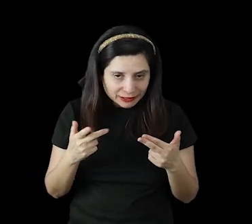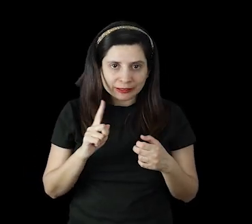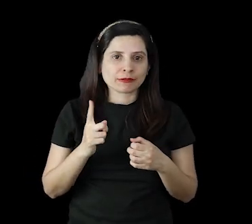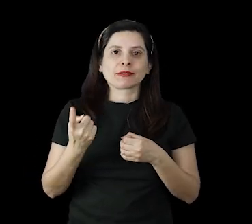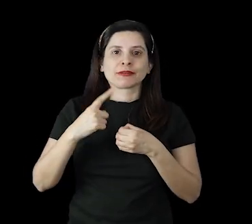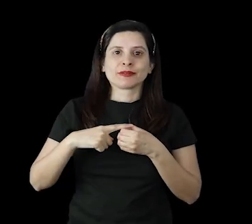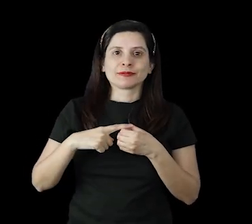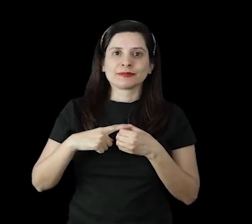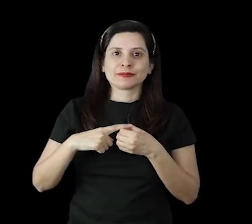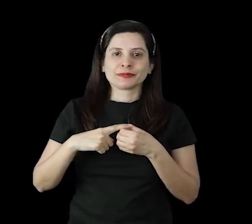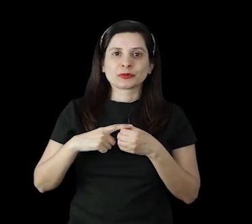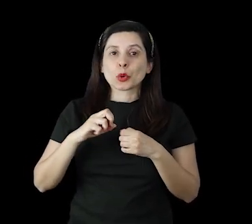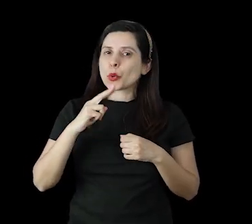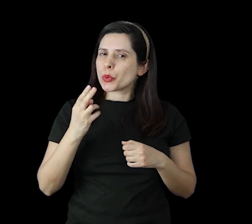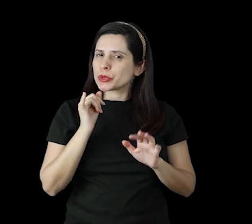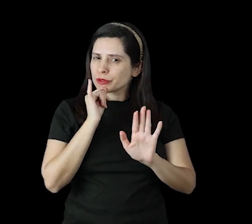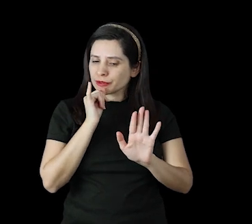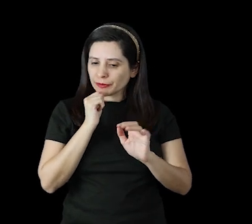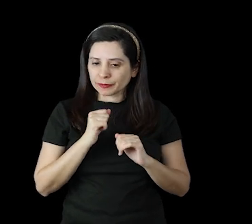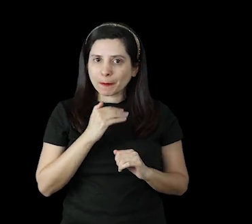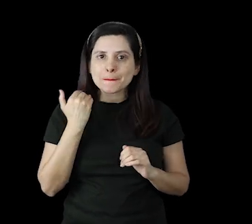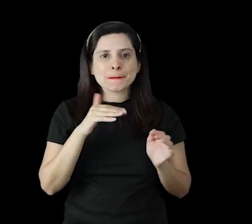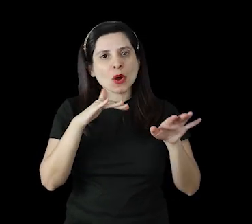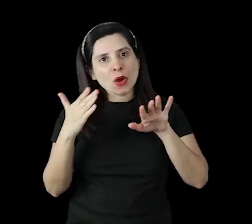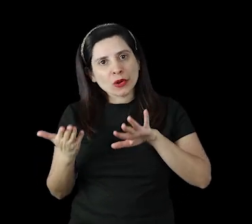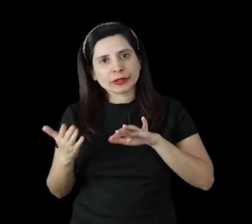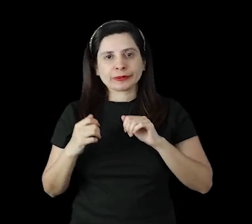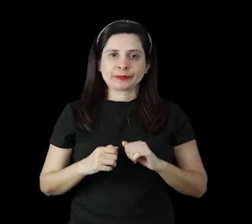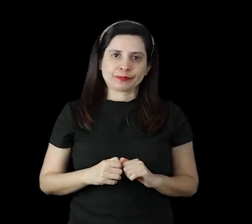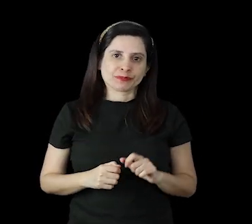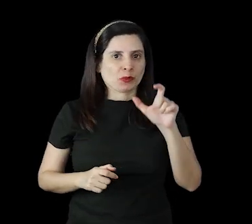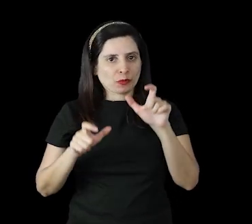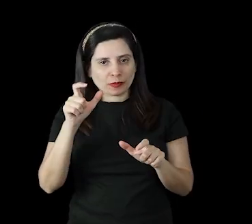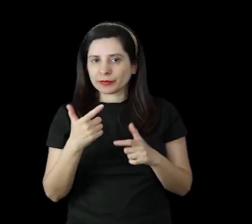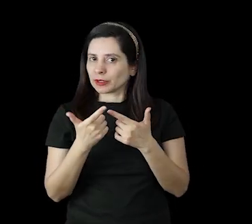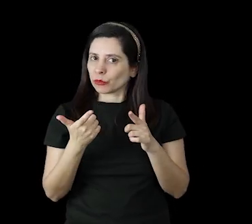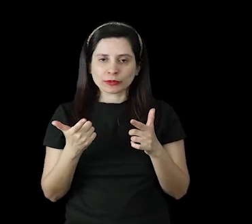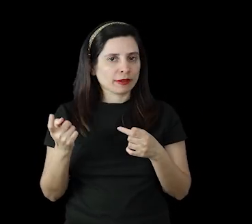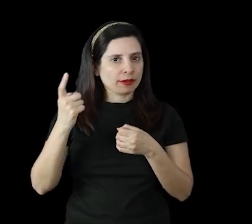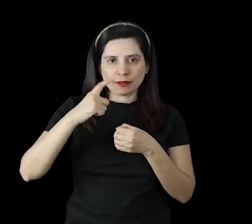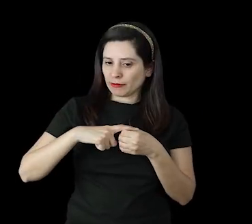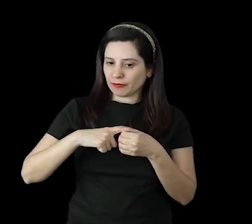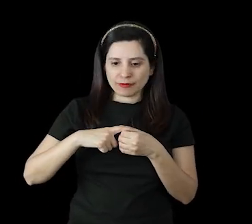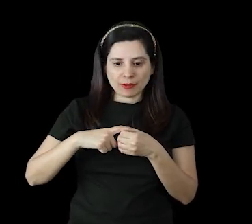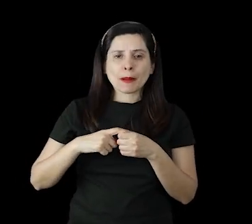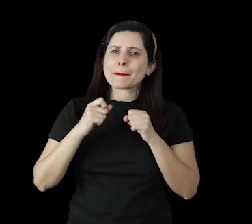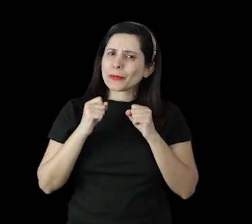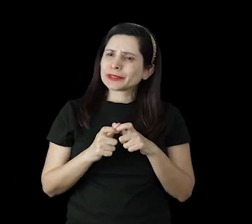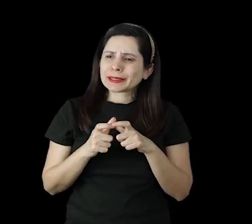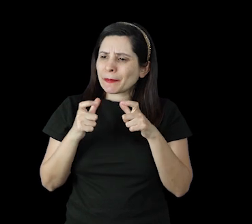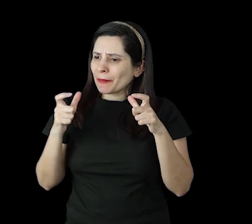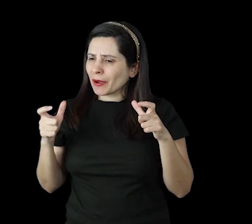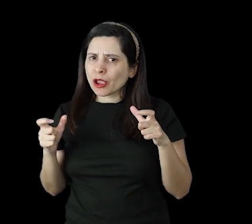retorno, né. Ou, por exemplo, morre alguém, isso não tem retorno. Pode ser uma coisa maior ou uma